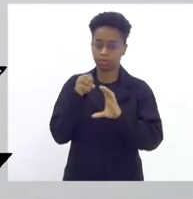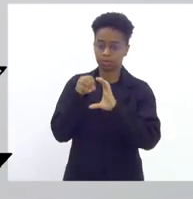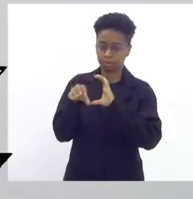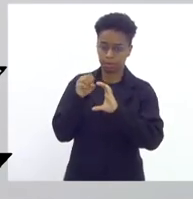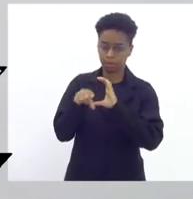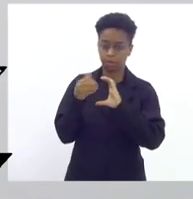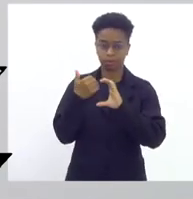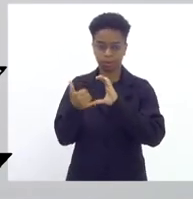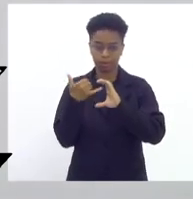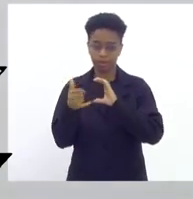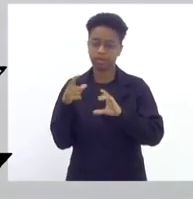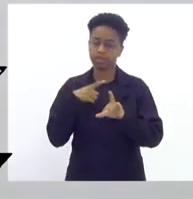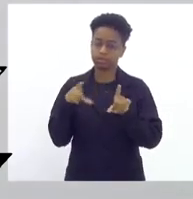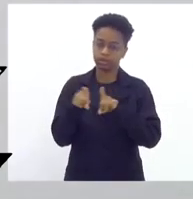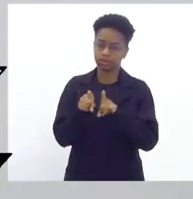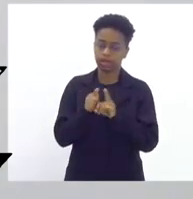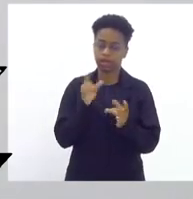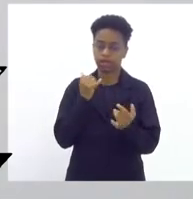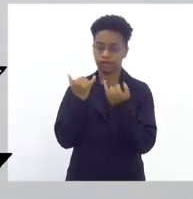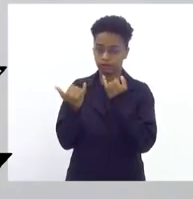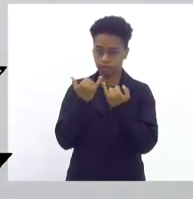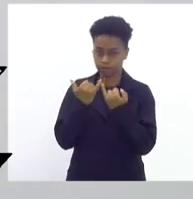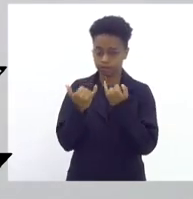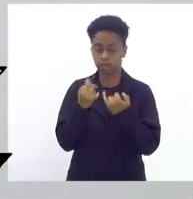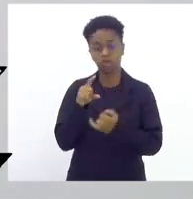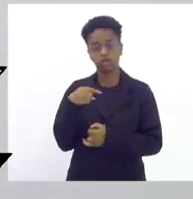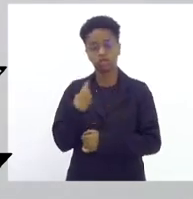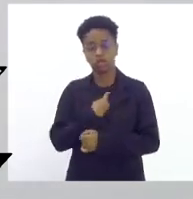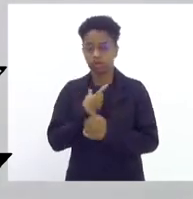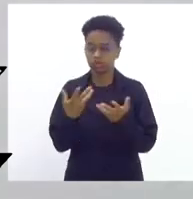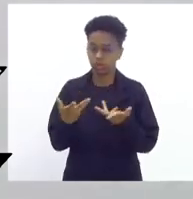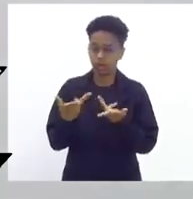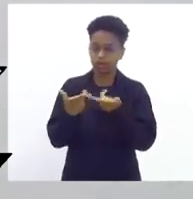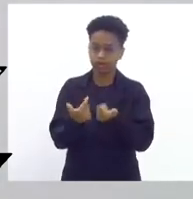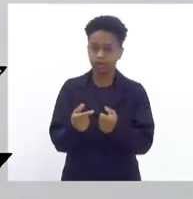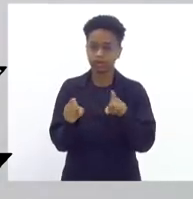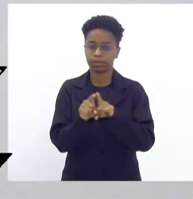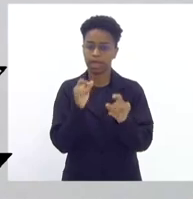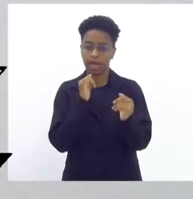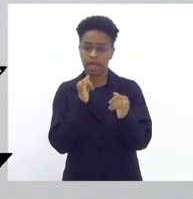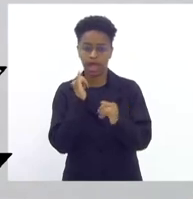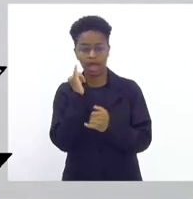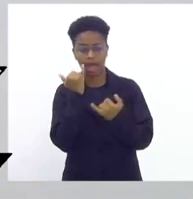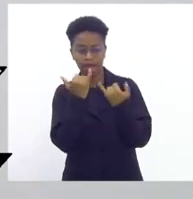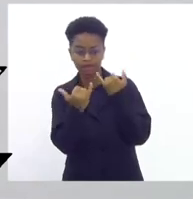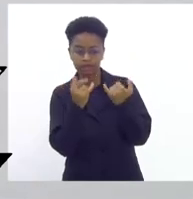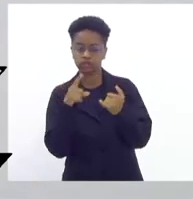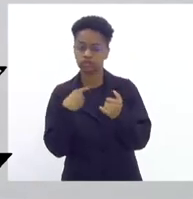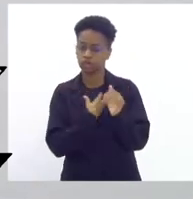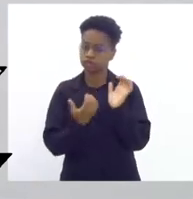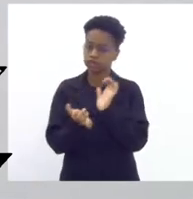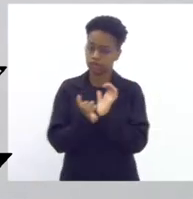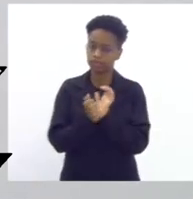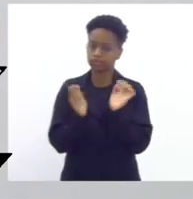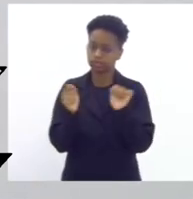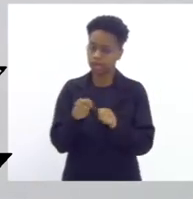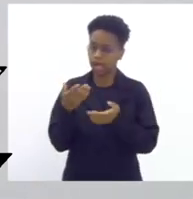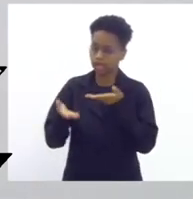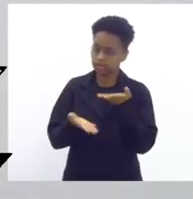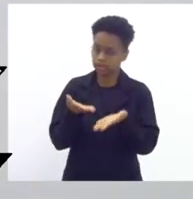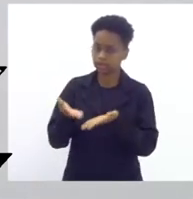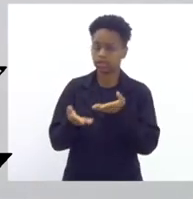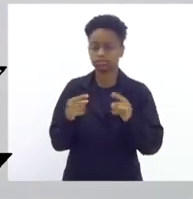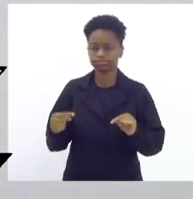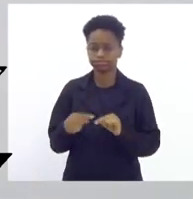a informações a gente está qualificando e formando a nossa equipe mais e mais para que a gente possa atender as questões